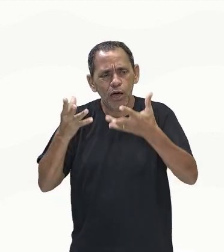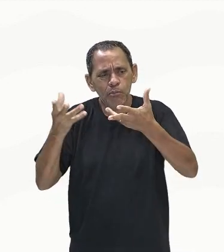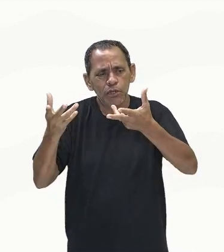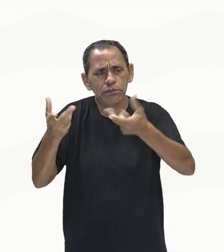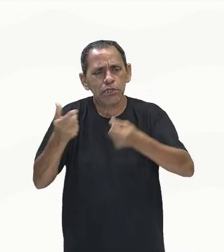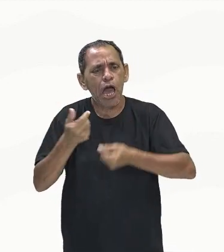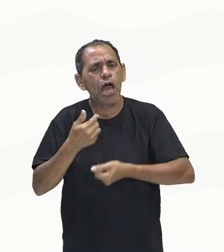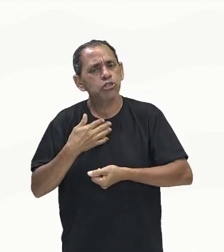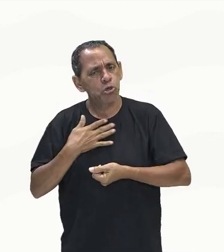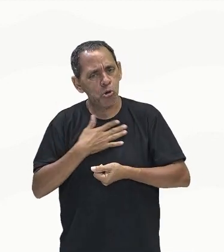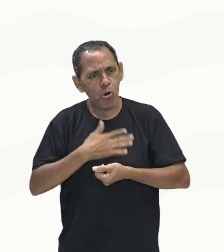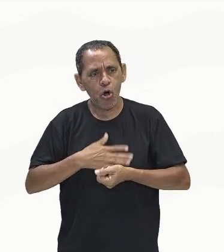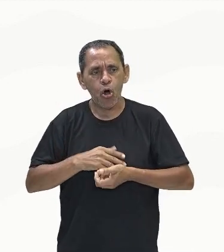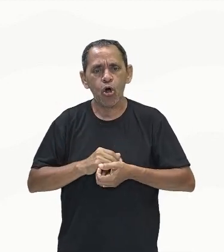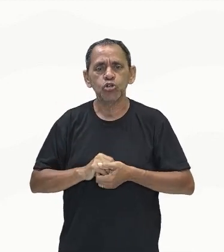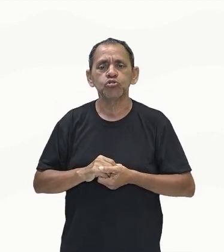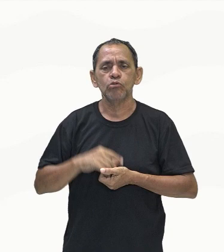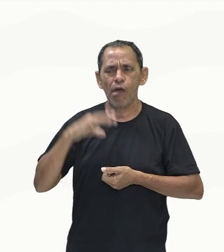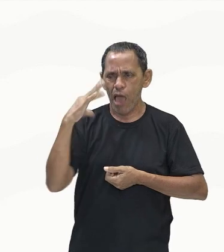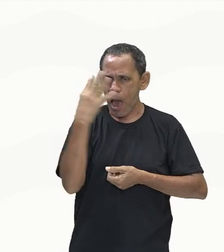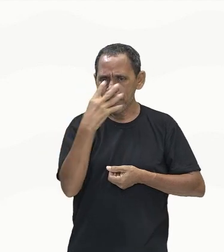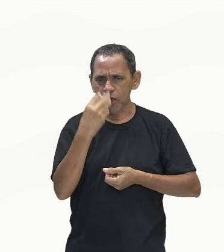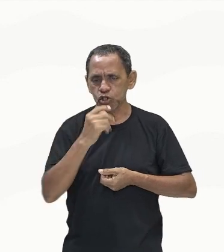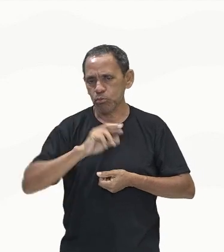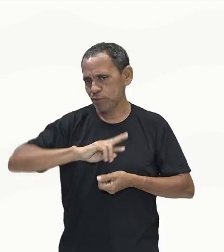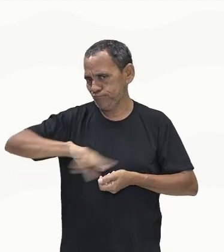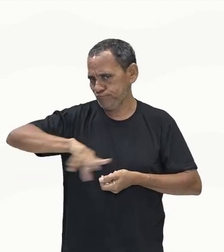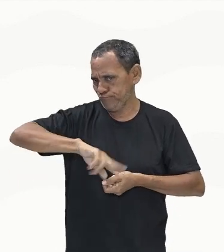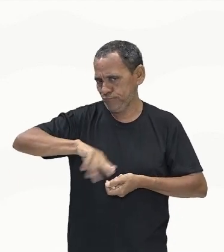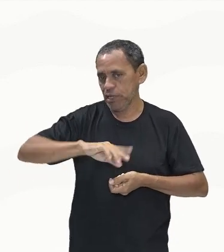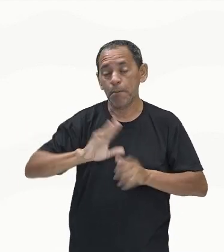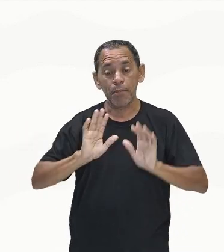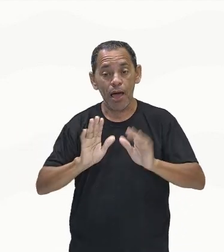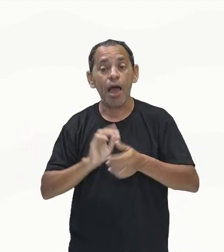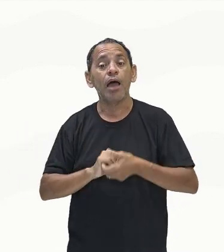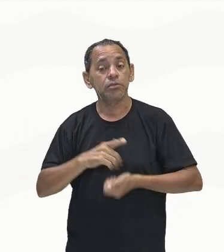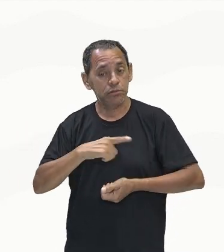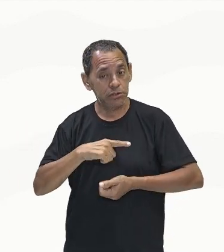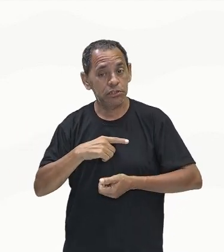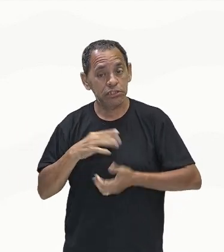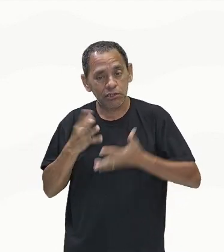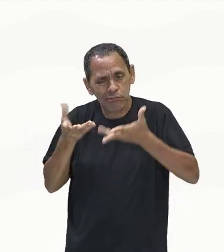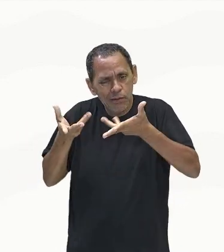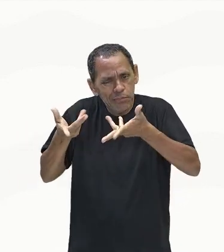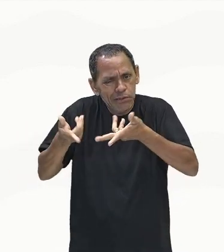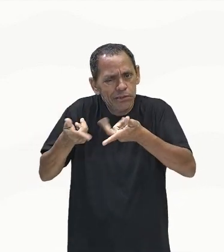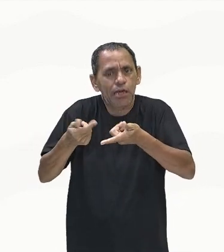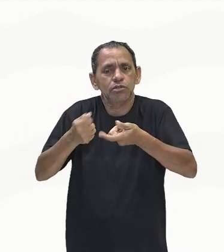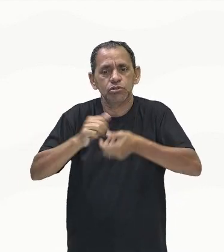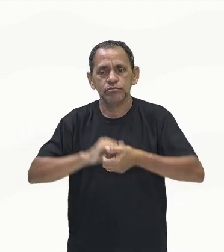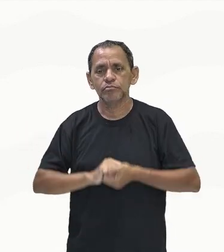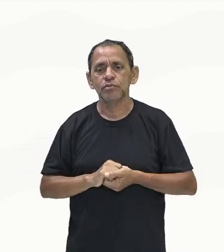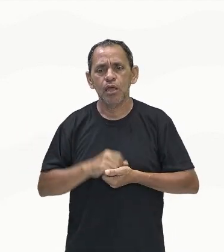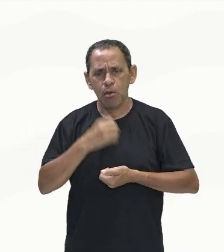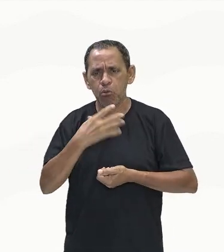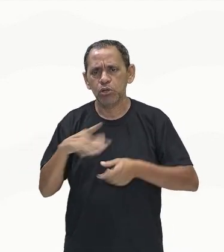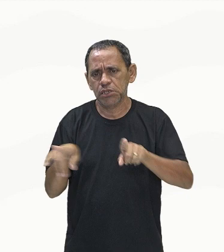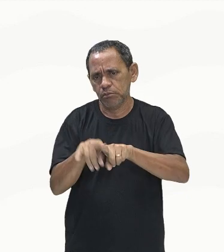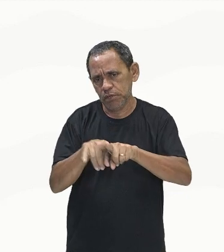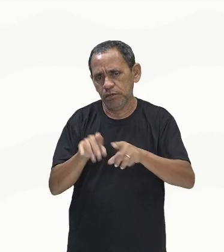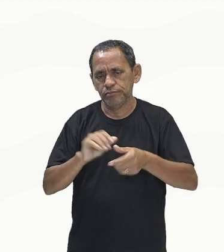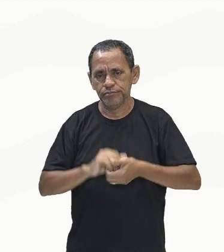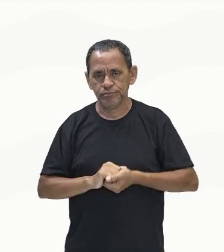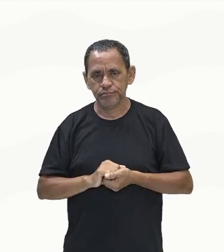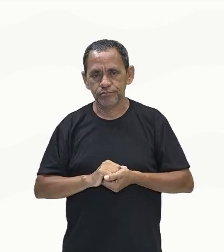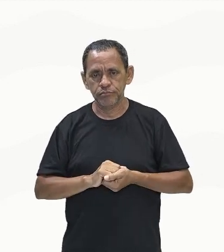não sou apaixonado pelo que eu faço, mas eu tenho talento. Também é algo bom, né, dentro do Ikigai, tá? E quando